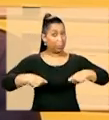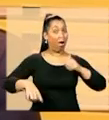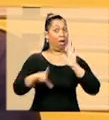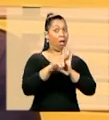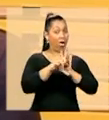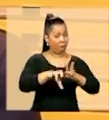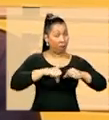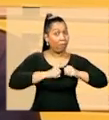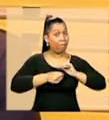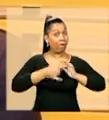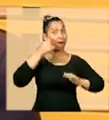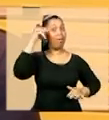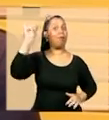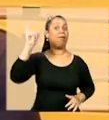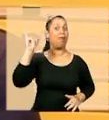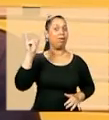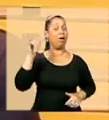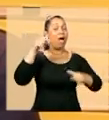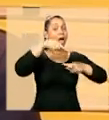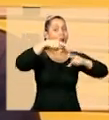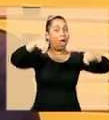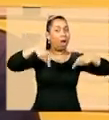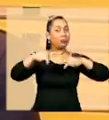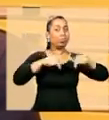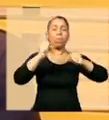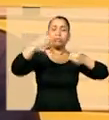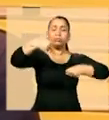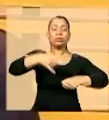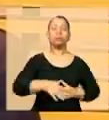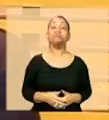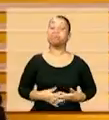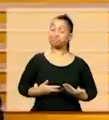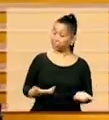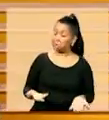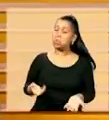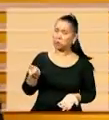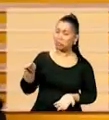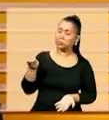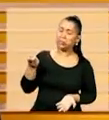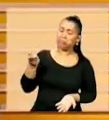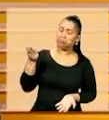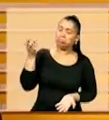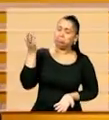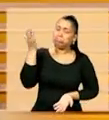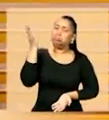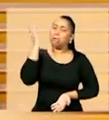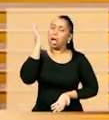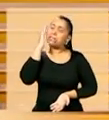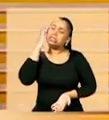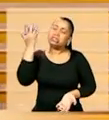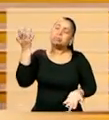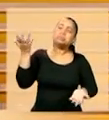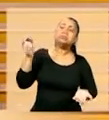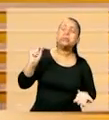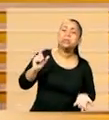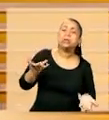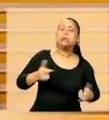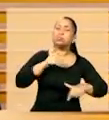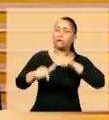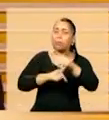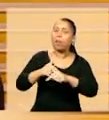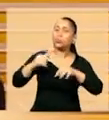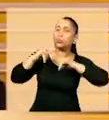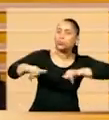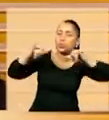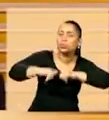adotadas medidas preventivas e protetivas no ambiente de trabalho, sim. Nesse caso, você acredita que esse trabalho